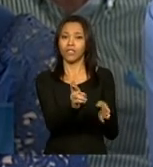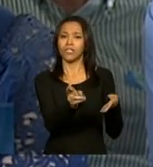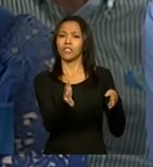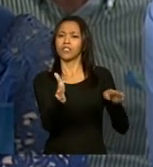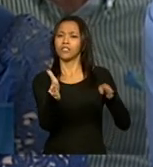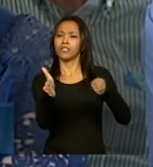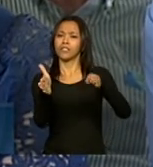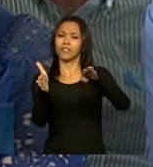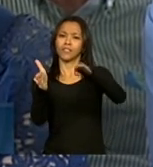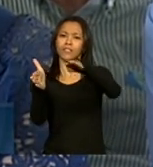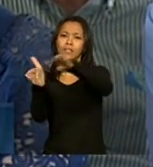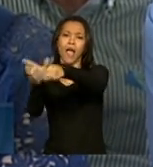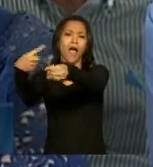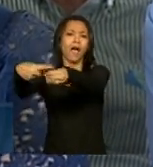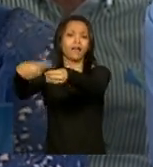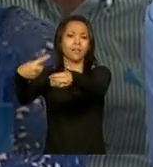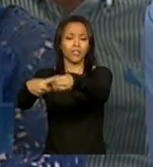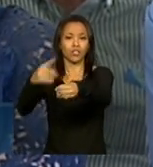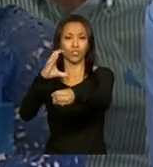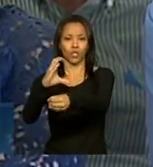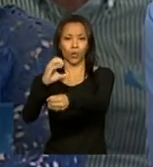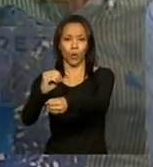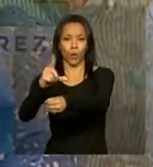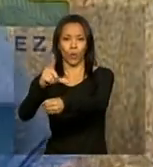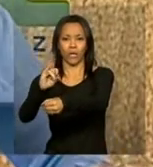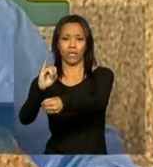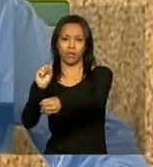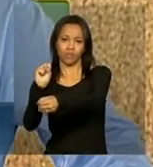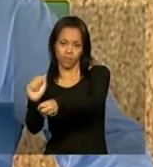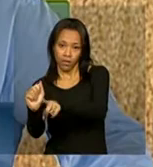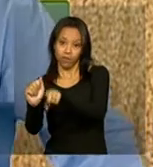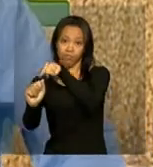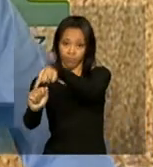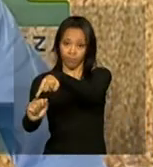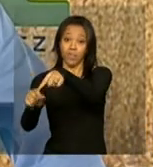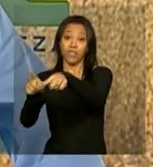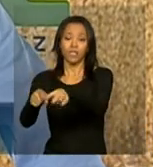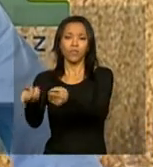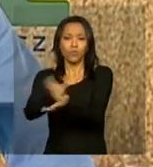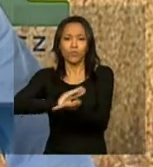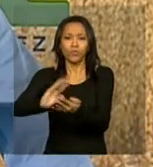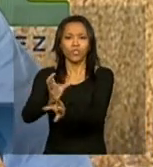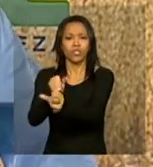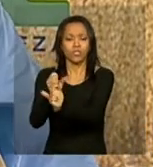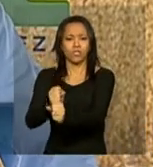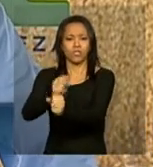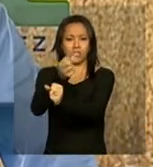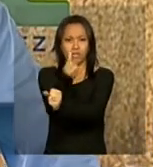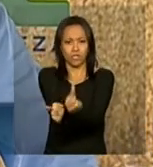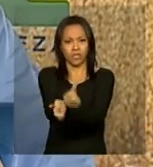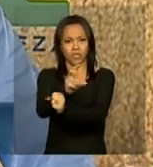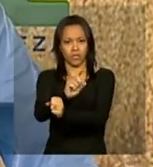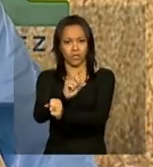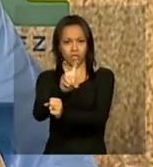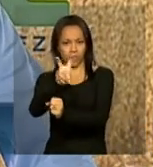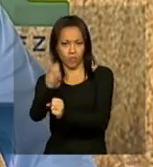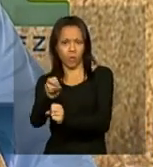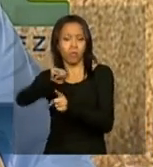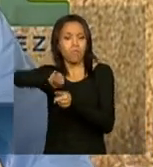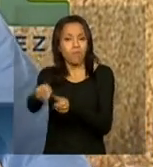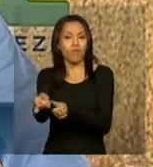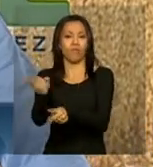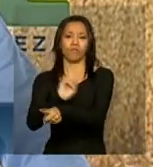o município de Colniza, um investimento de 650 milhões de